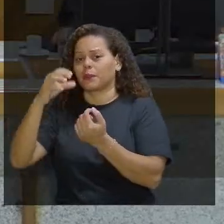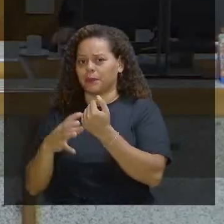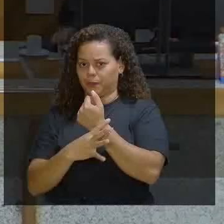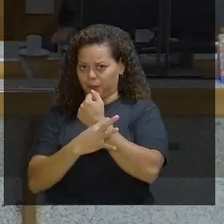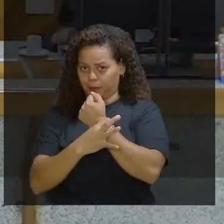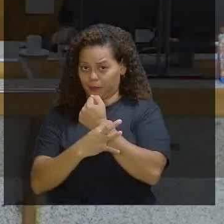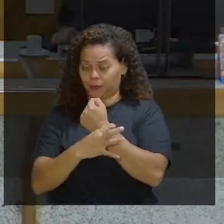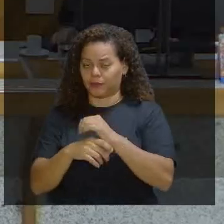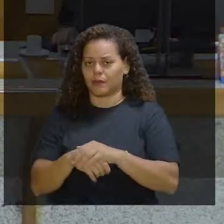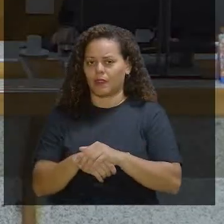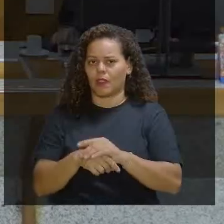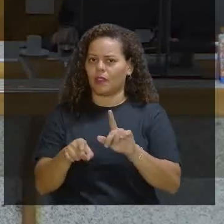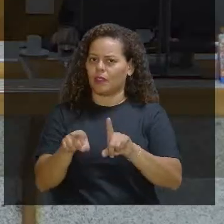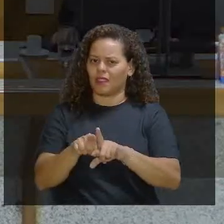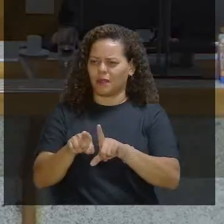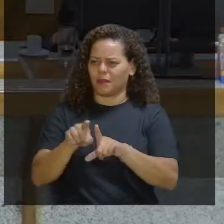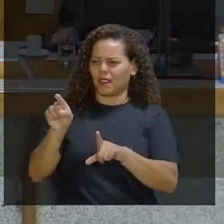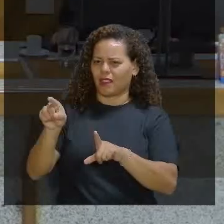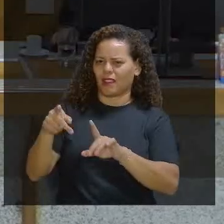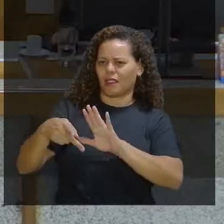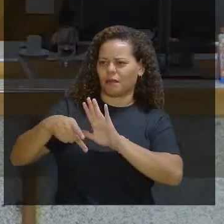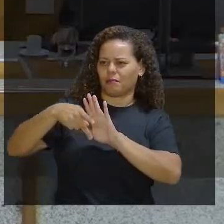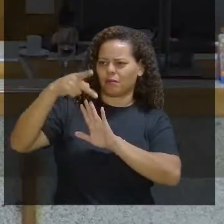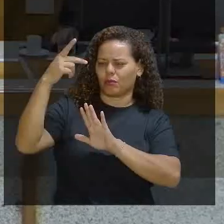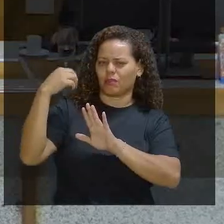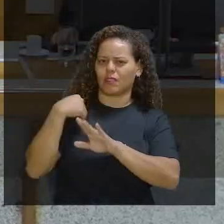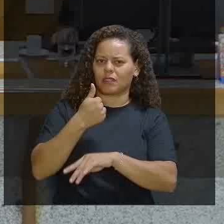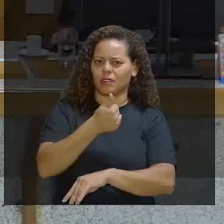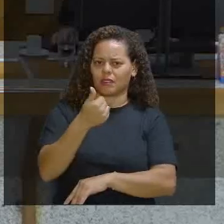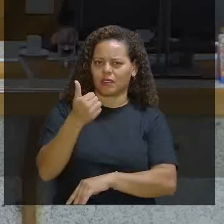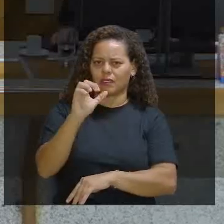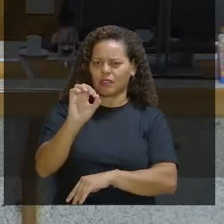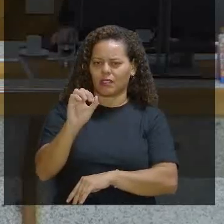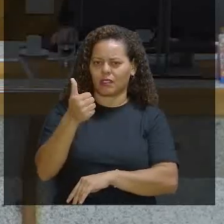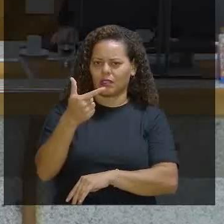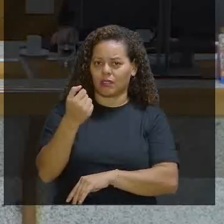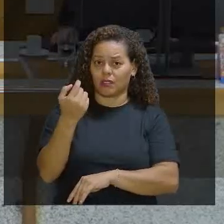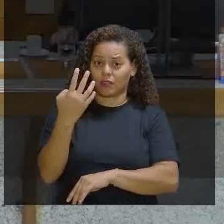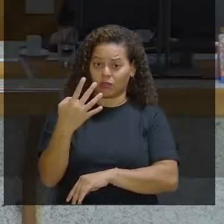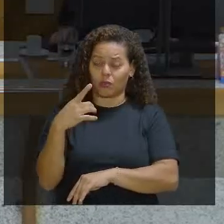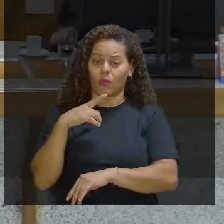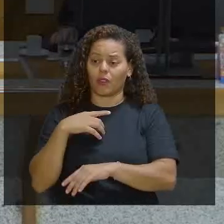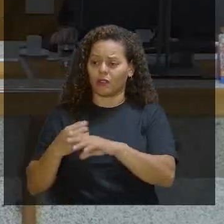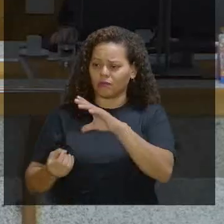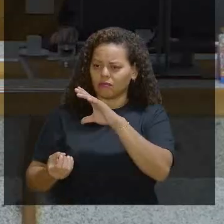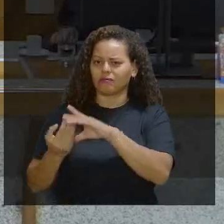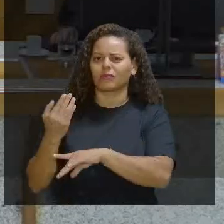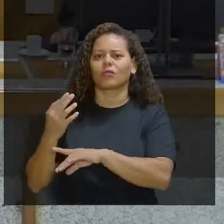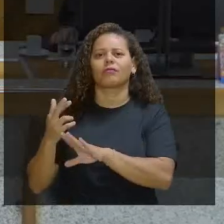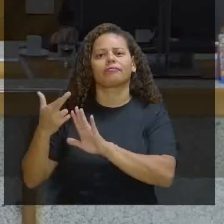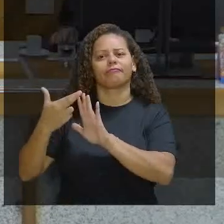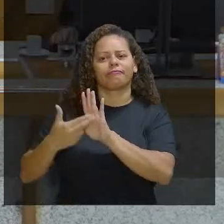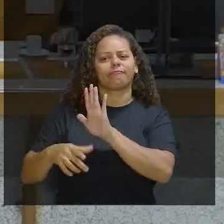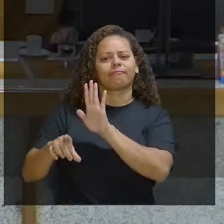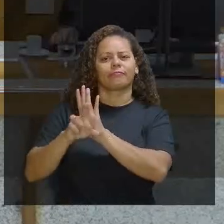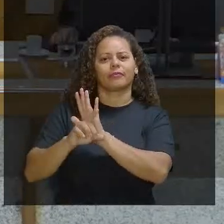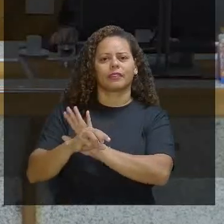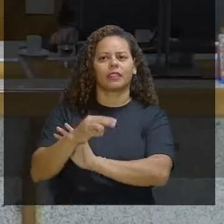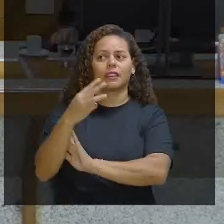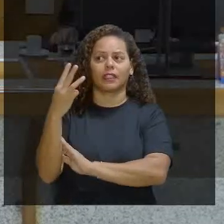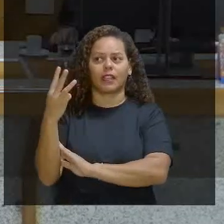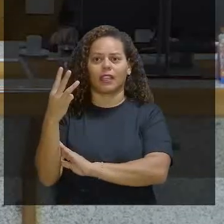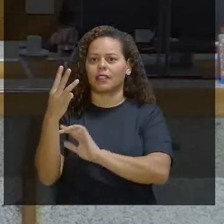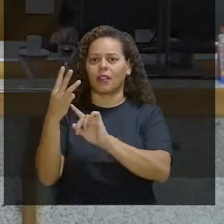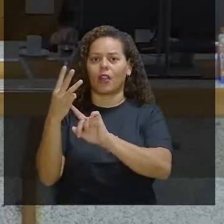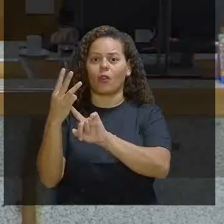O grupo de trabalho instituído pela portaria da presidência 110/2024 sugeriu a ampliação de 3 para 4